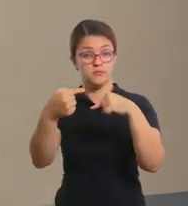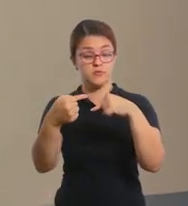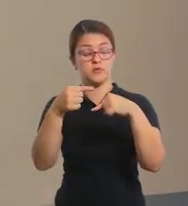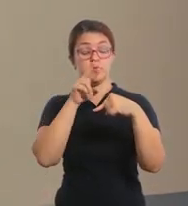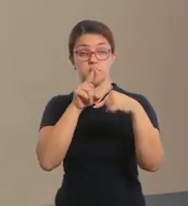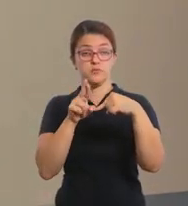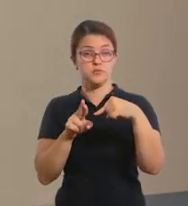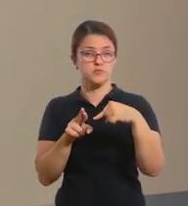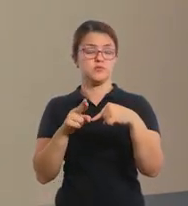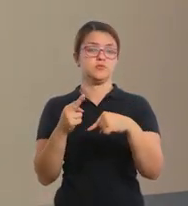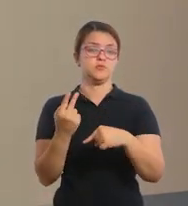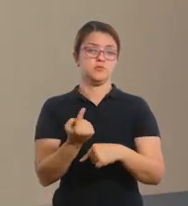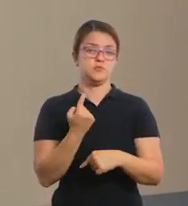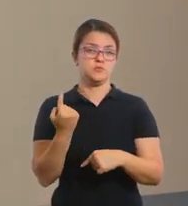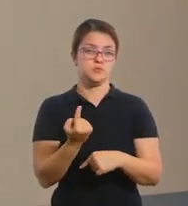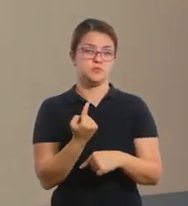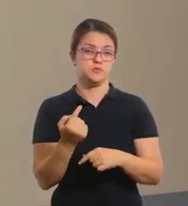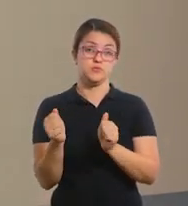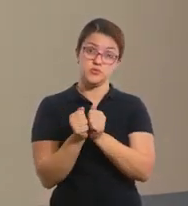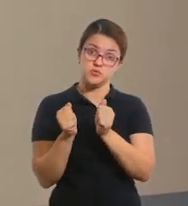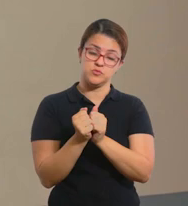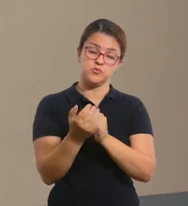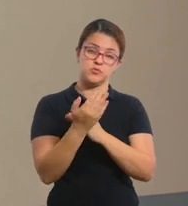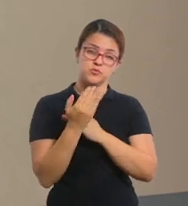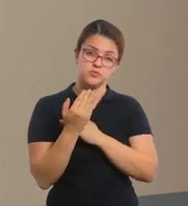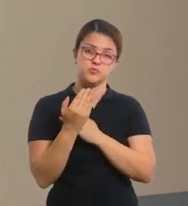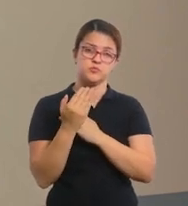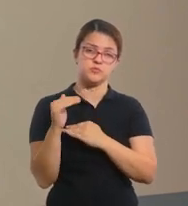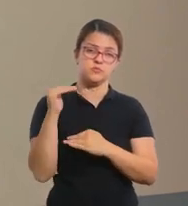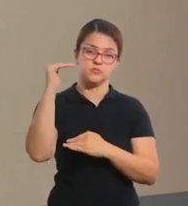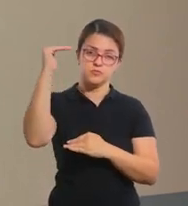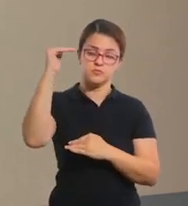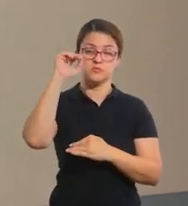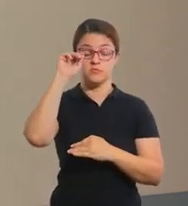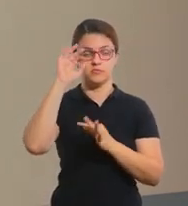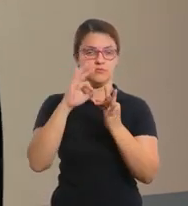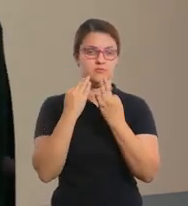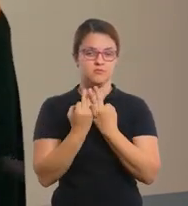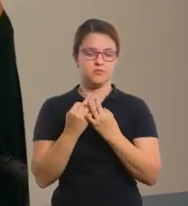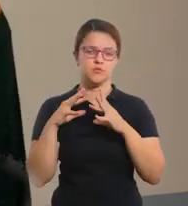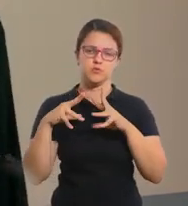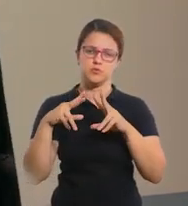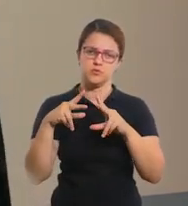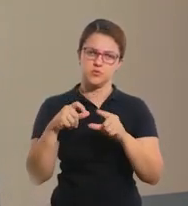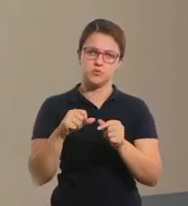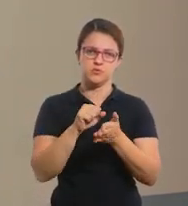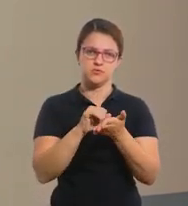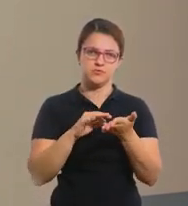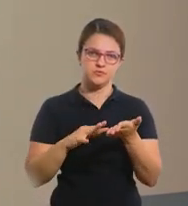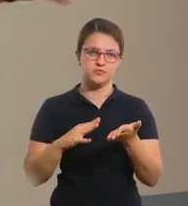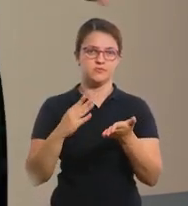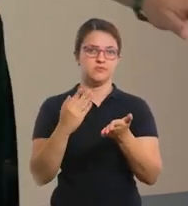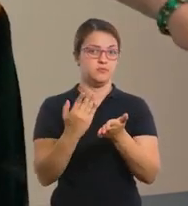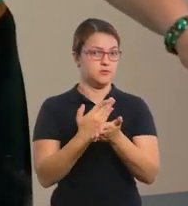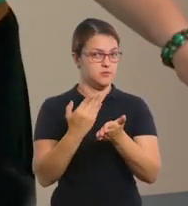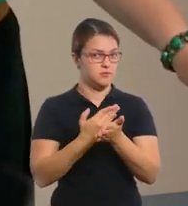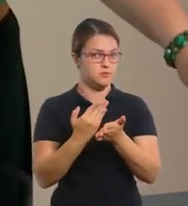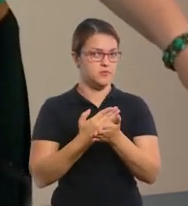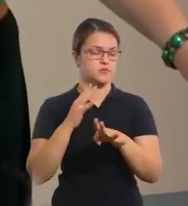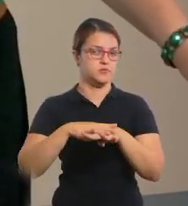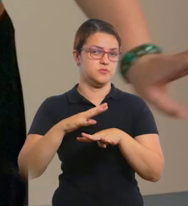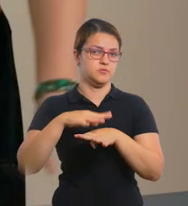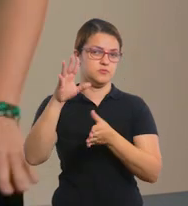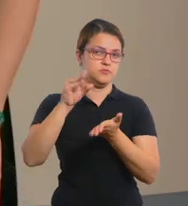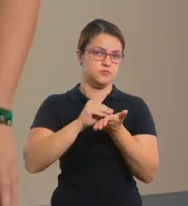nas próximas vocês vão fazer sozinhos com ajuda do adulto em sua casa tá bom todas as atividades no caderno